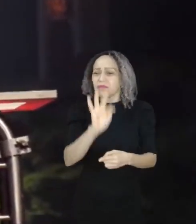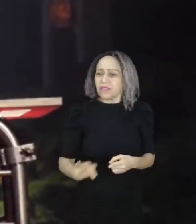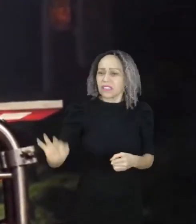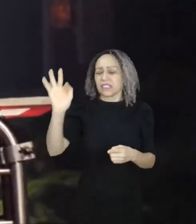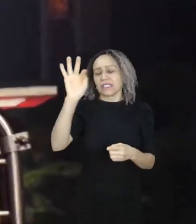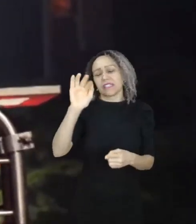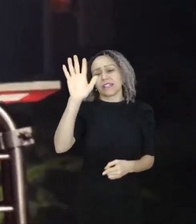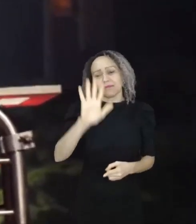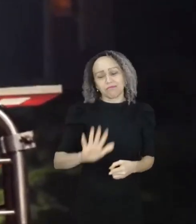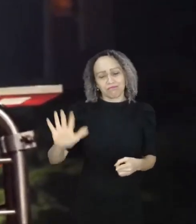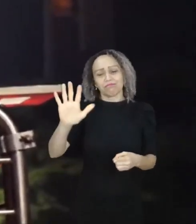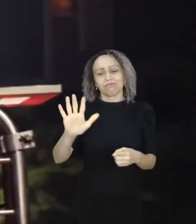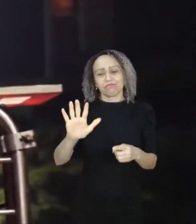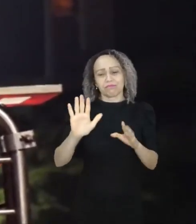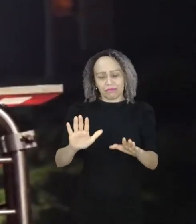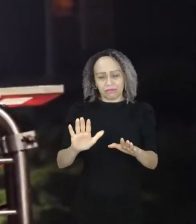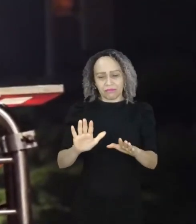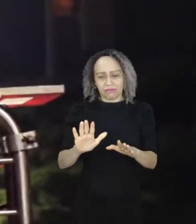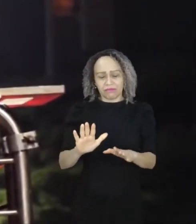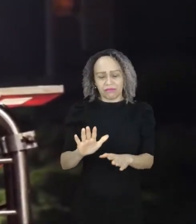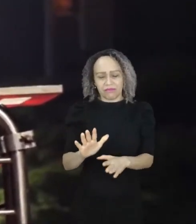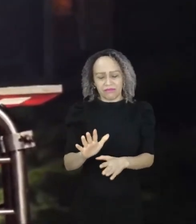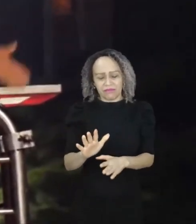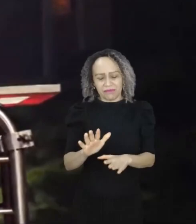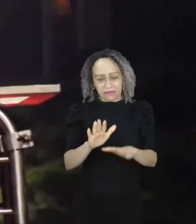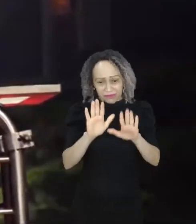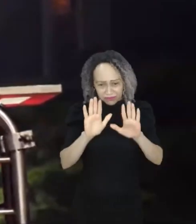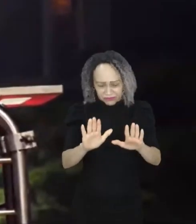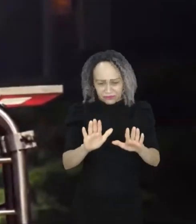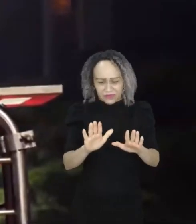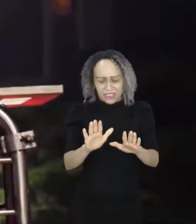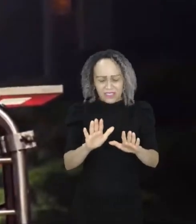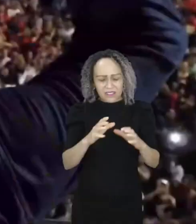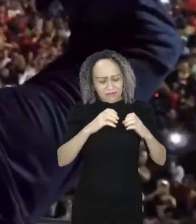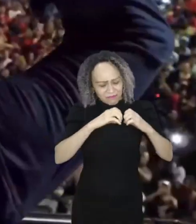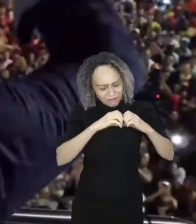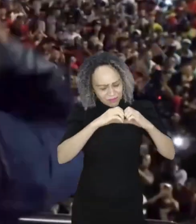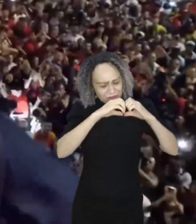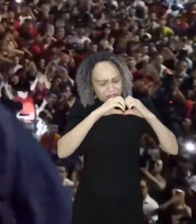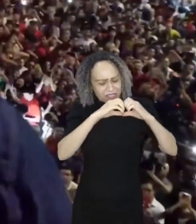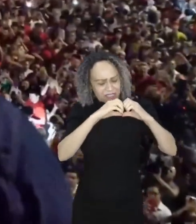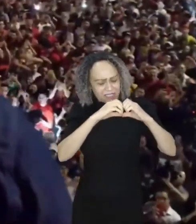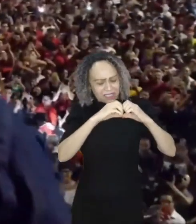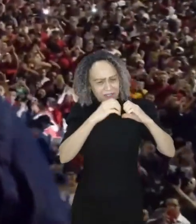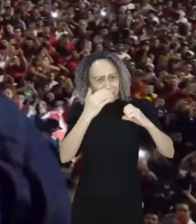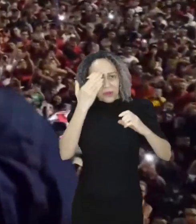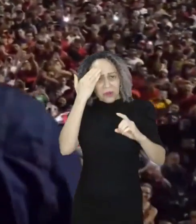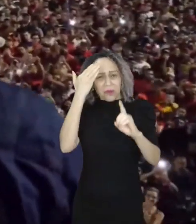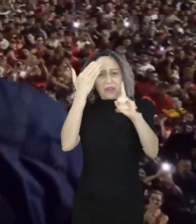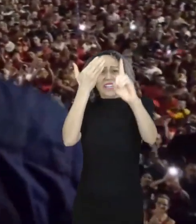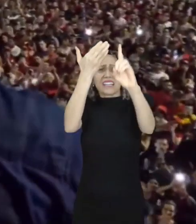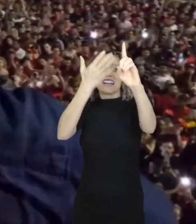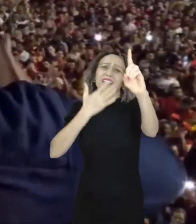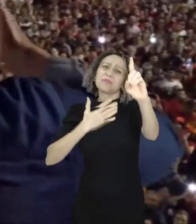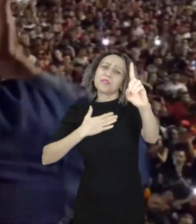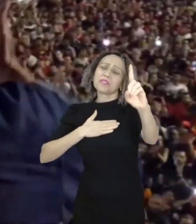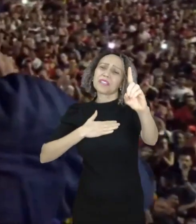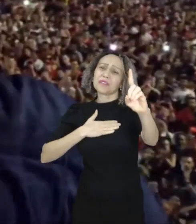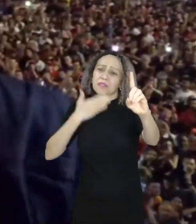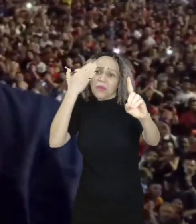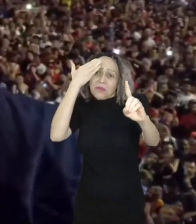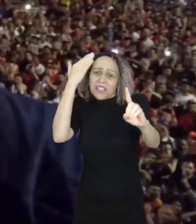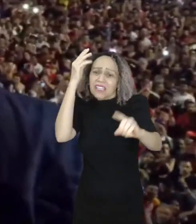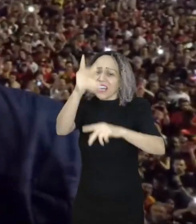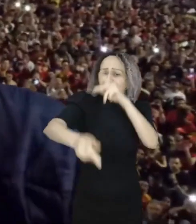gente, do fundo do meu coração, obrigado, meu Deus, e obrigado, povo brasileiro,